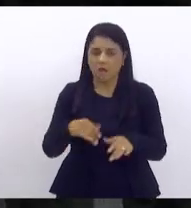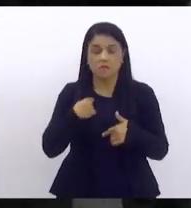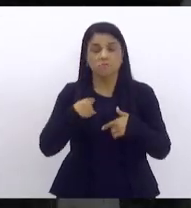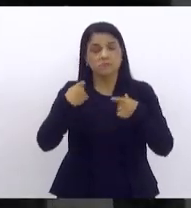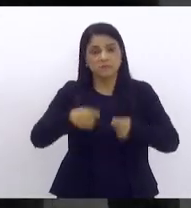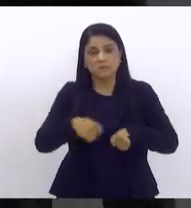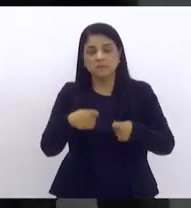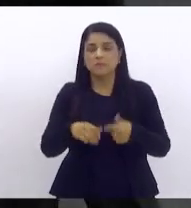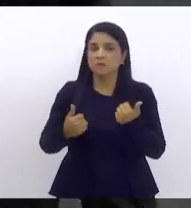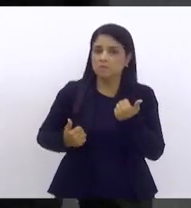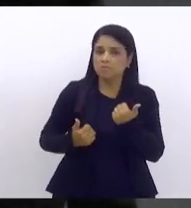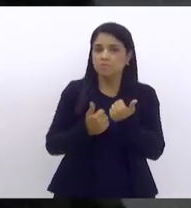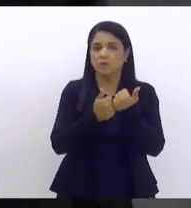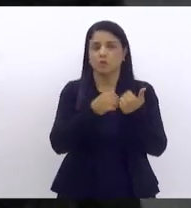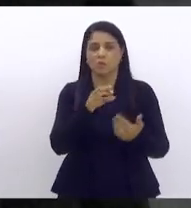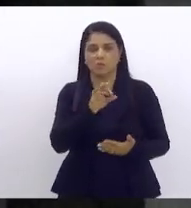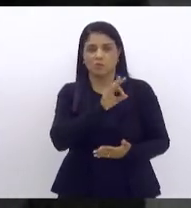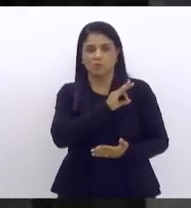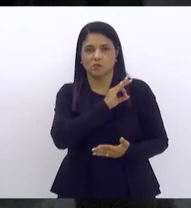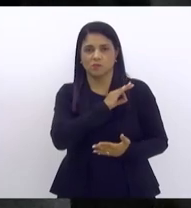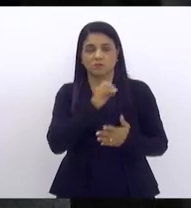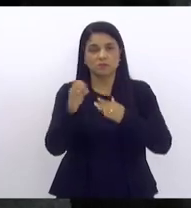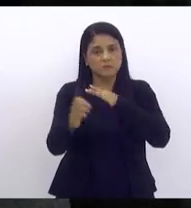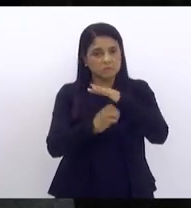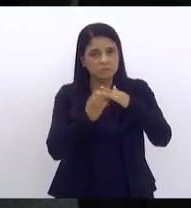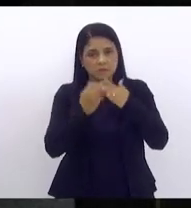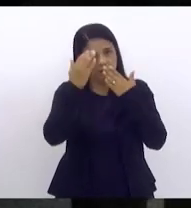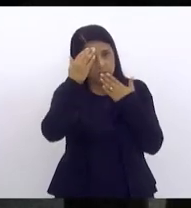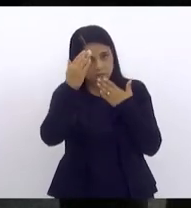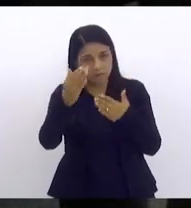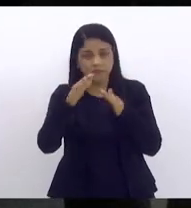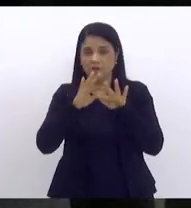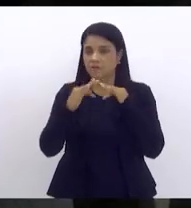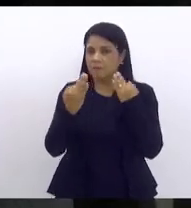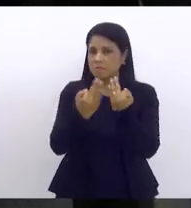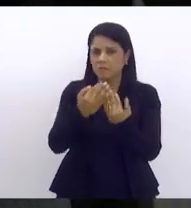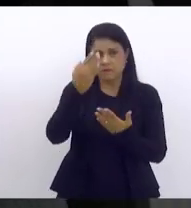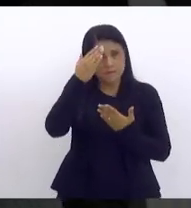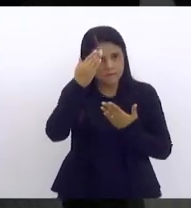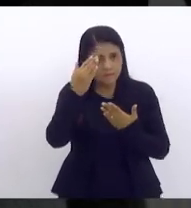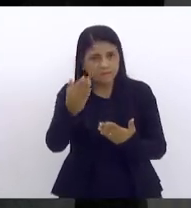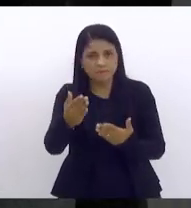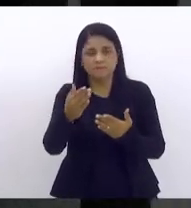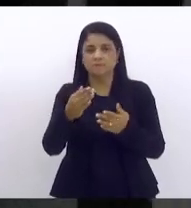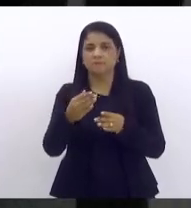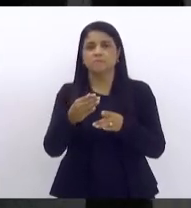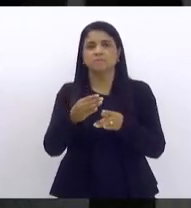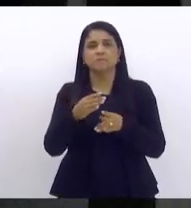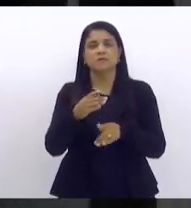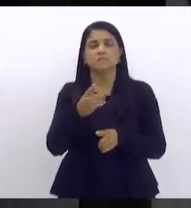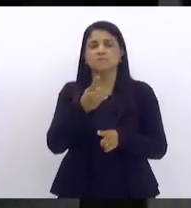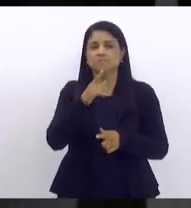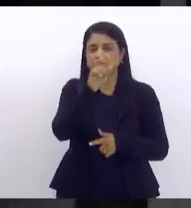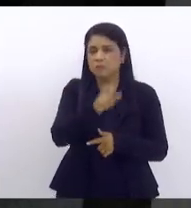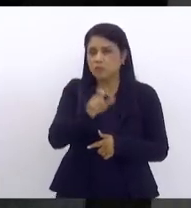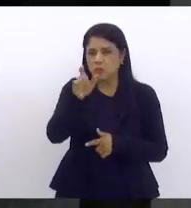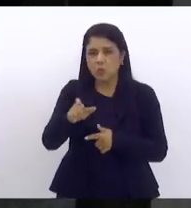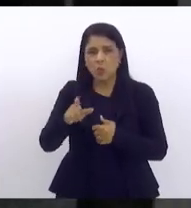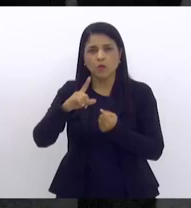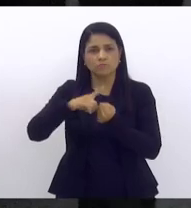estado. Os empresários agradecem, as famílias agradecem, aqueles que desejam